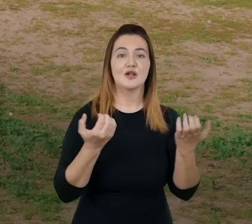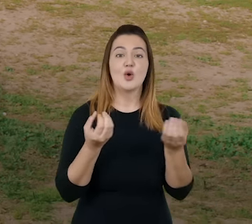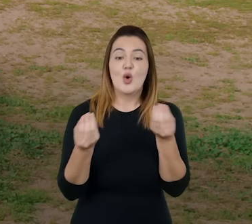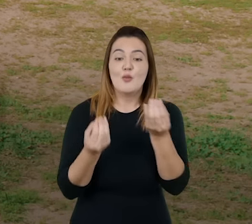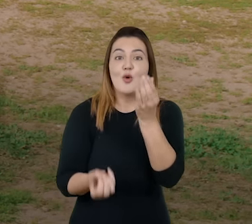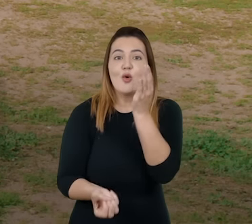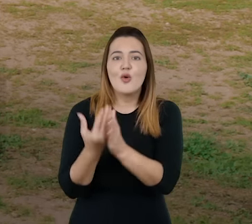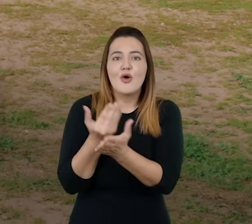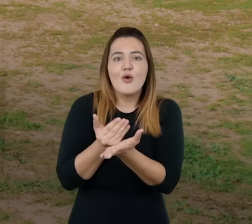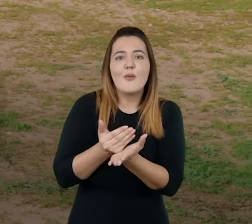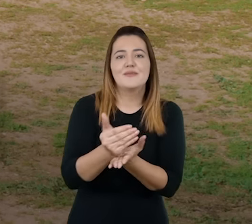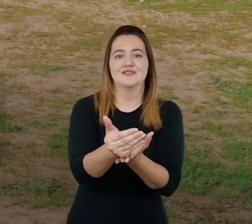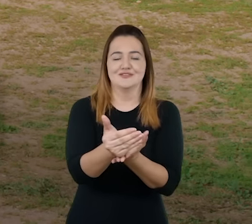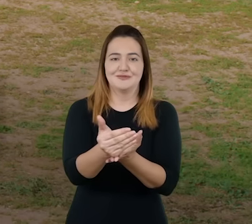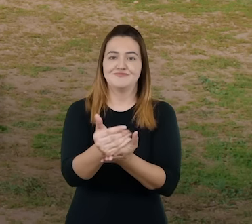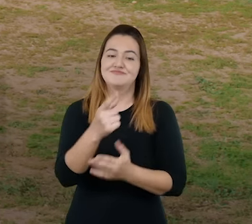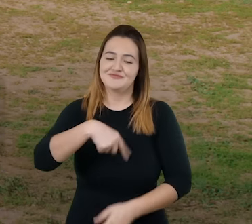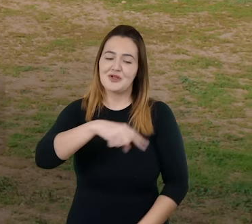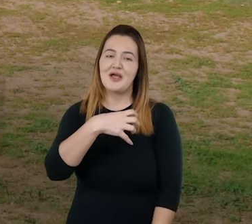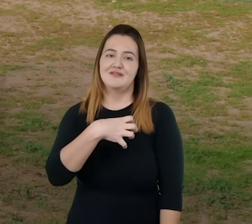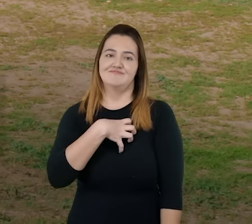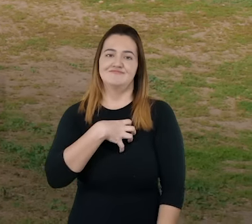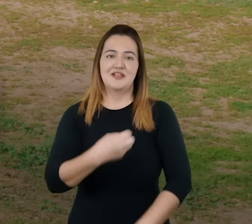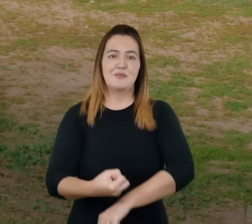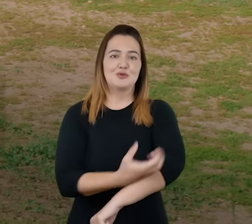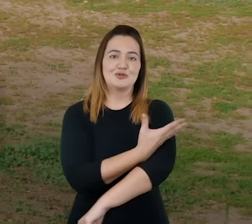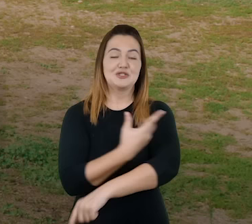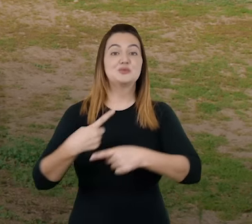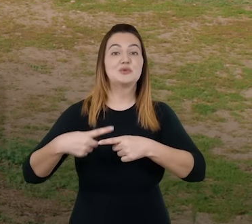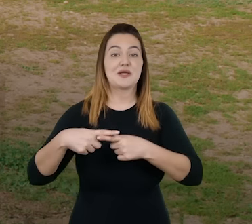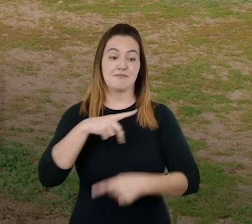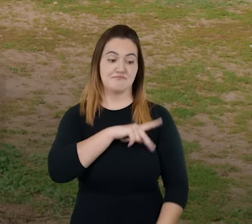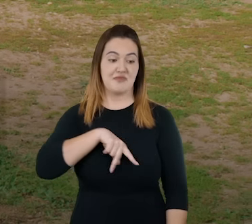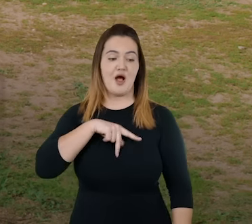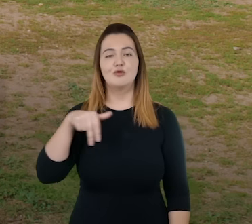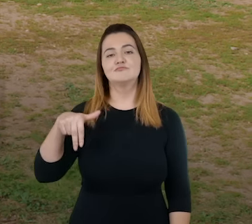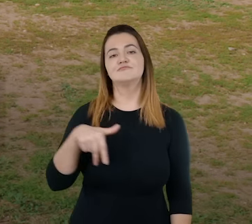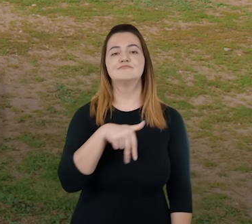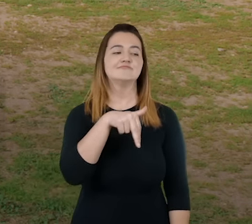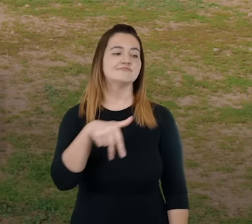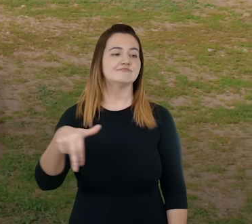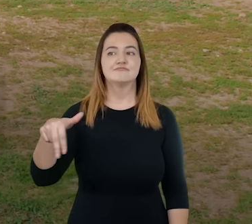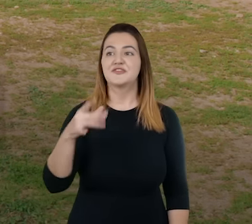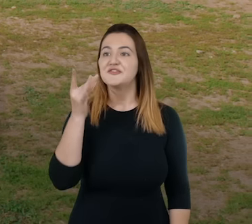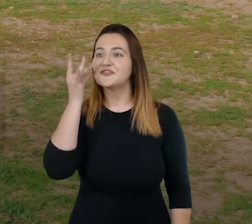começou. E é emocionante estar aqui e saber que Paulo passou por essas ruas, que Paulo